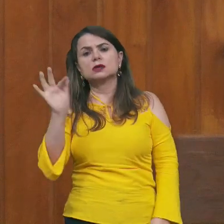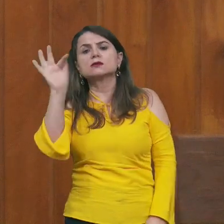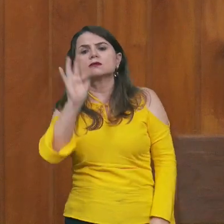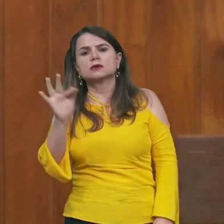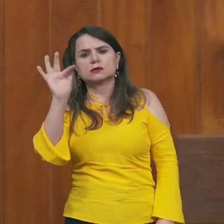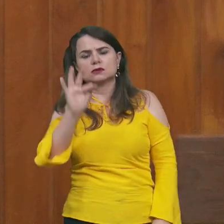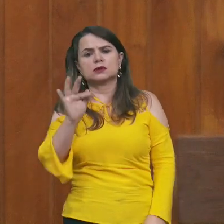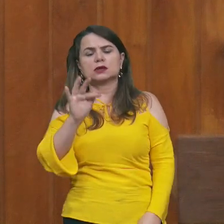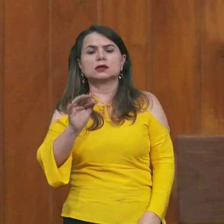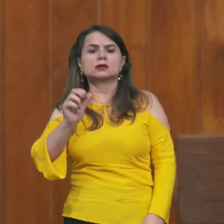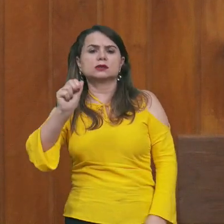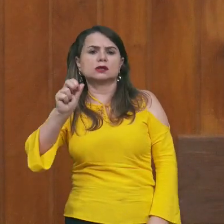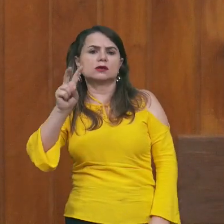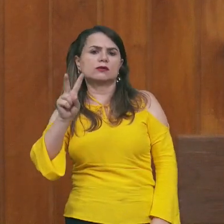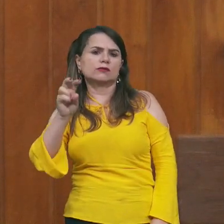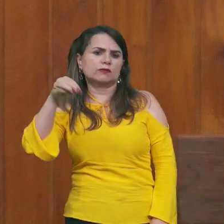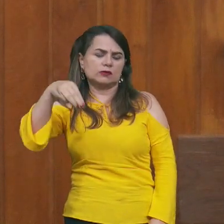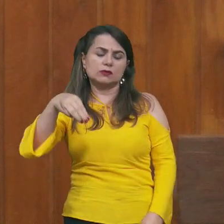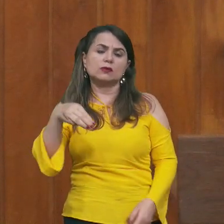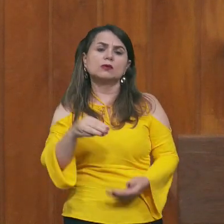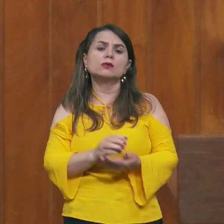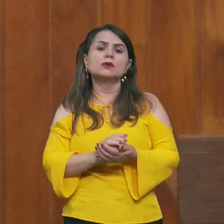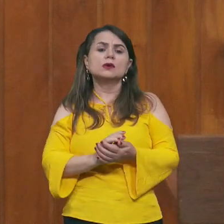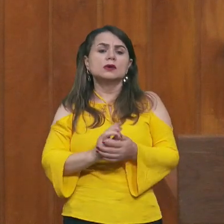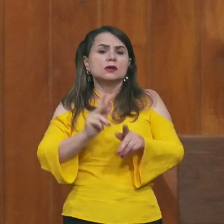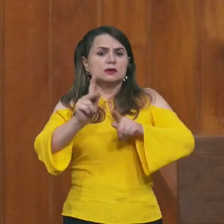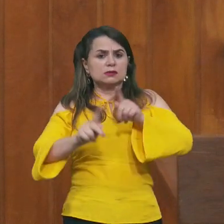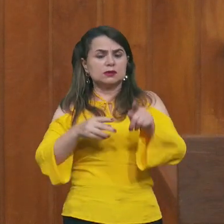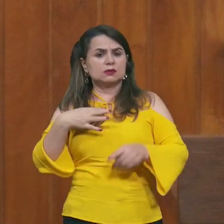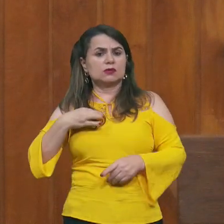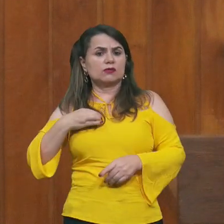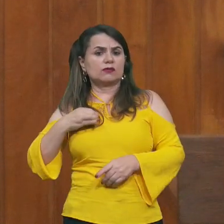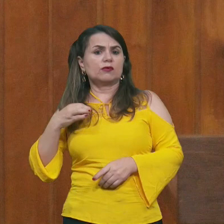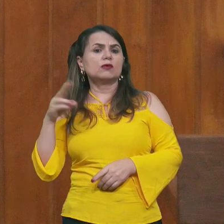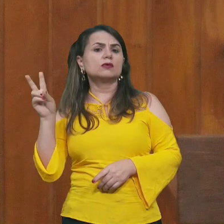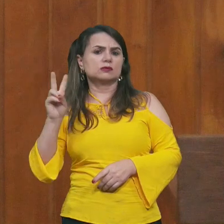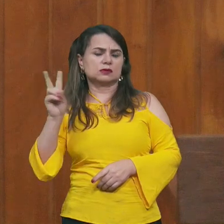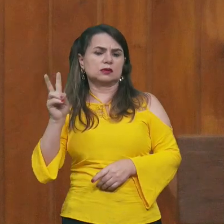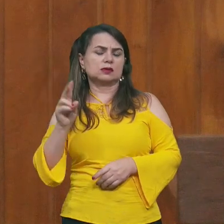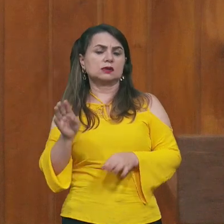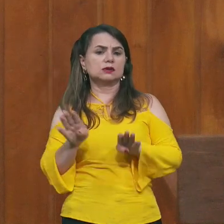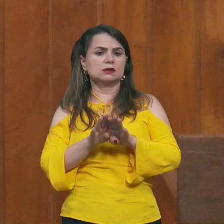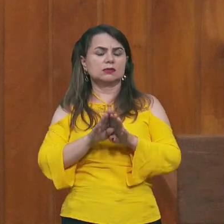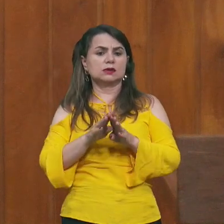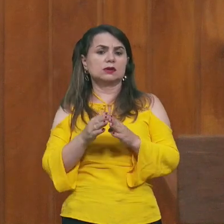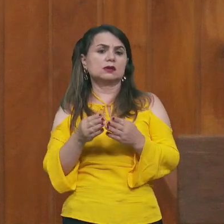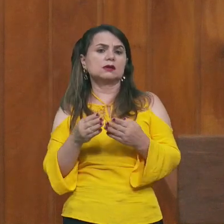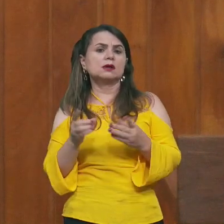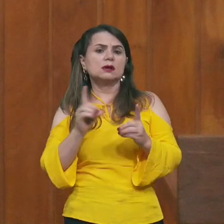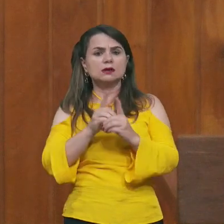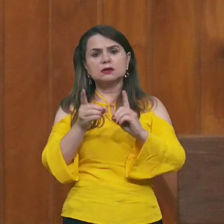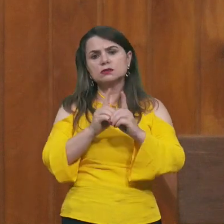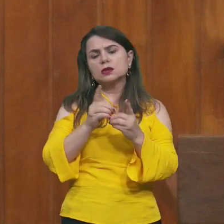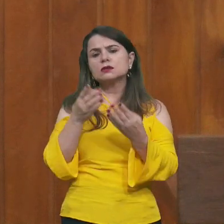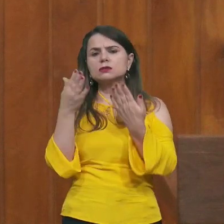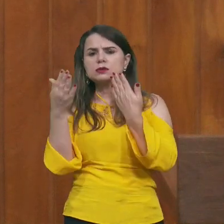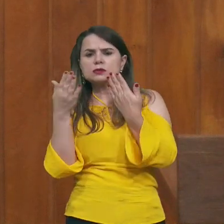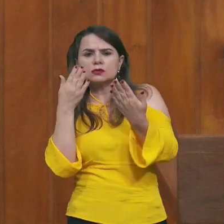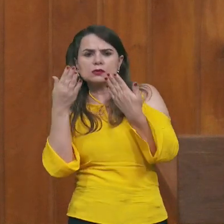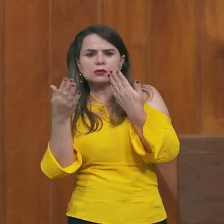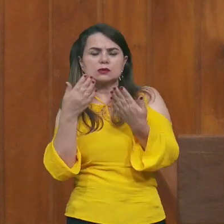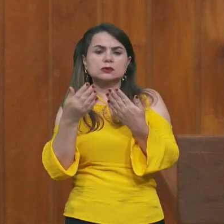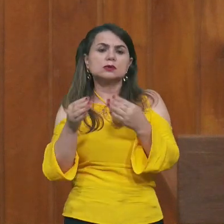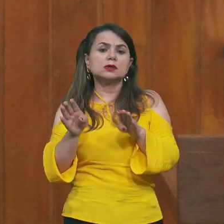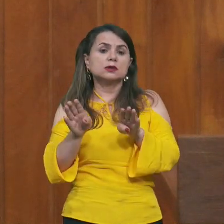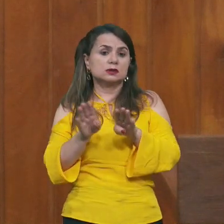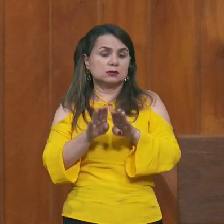Avon, Justiceiras, voluntárias que fazem atendimento psicológico, encaminhamos para a rede pública e privada,